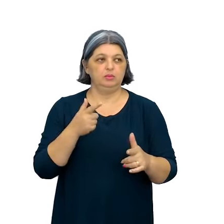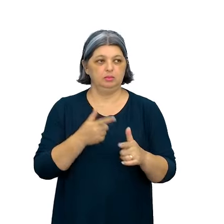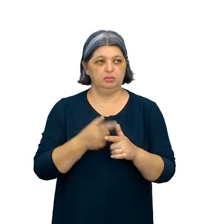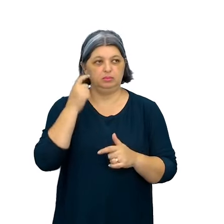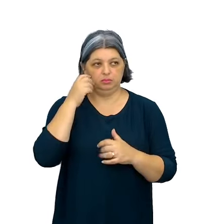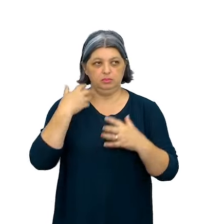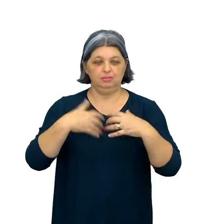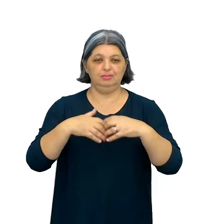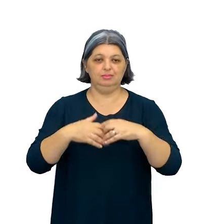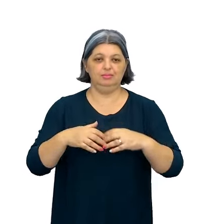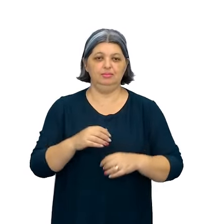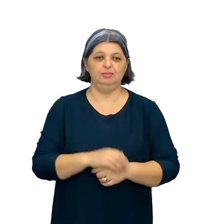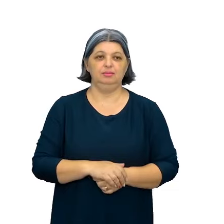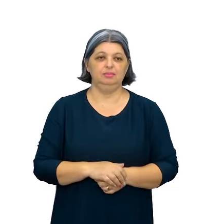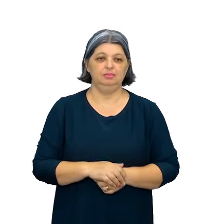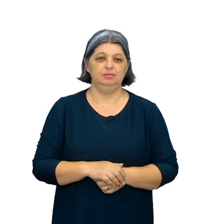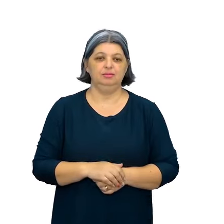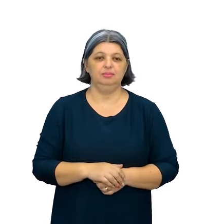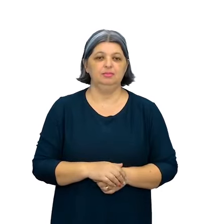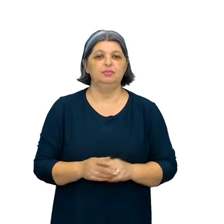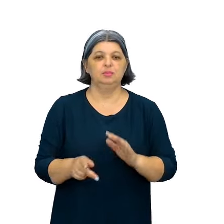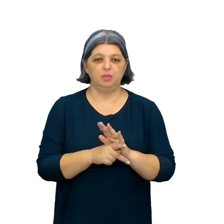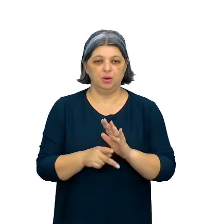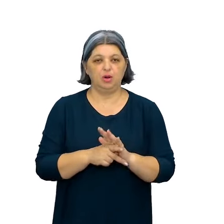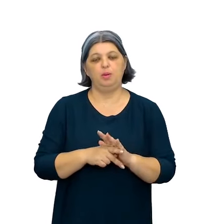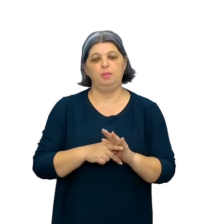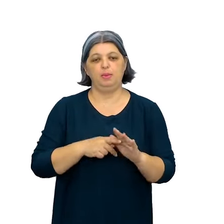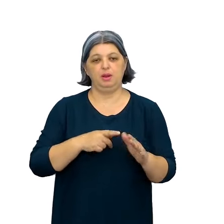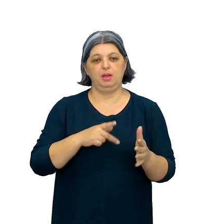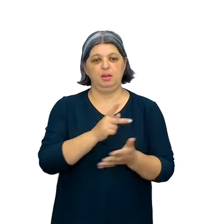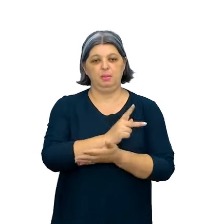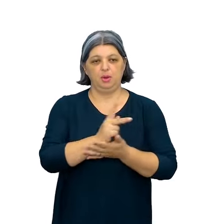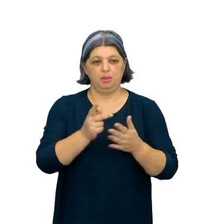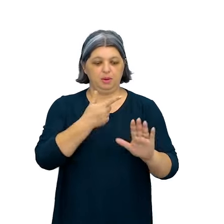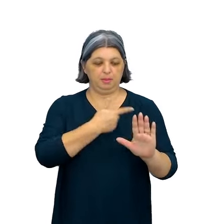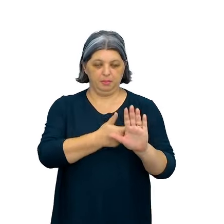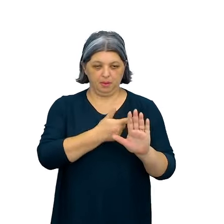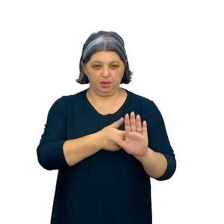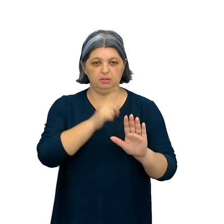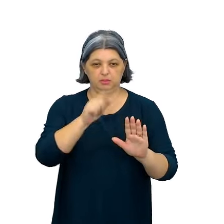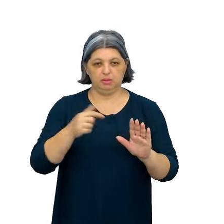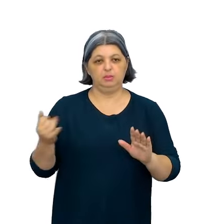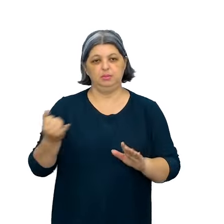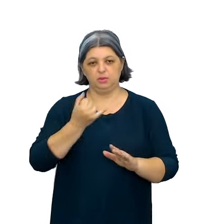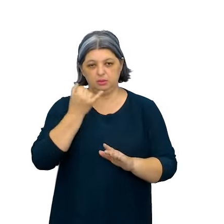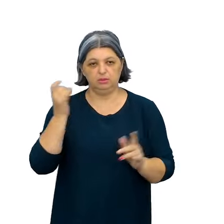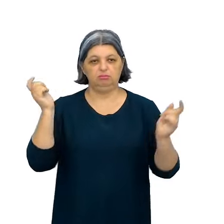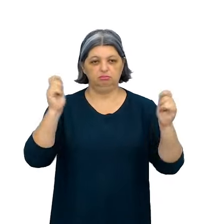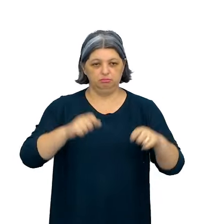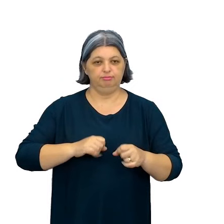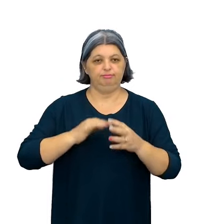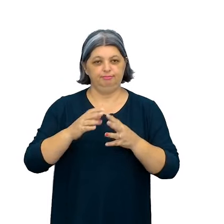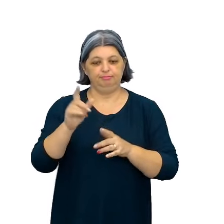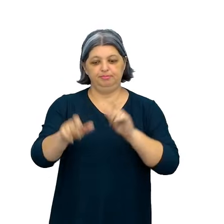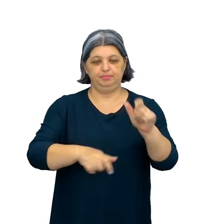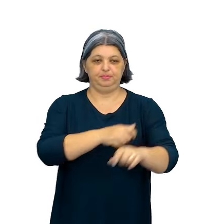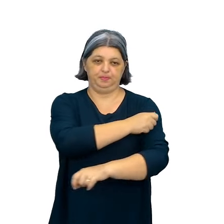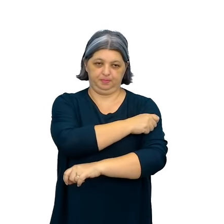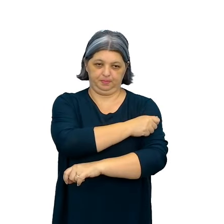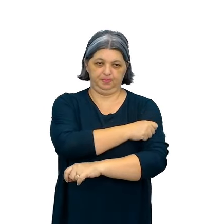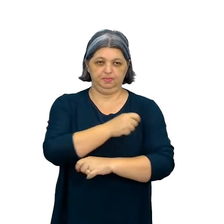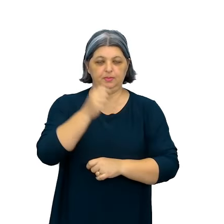por que ensinar o gênero textual poema-paródia é importante para ampliar e potencializar a proficiência leitora dos estudantes,